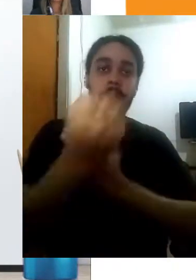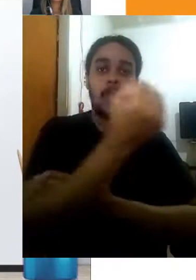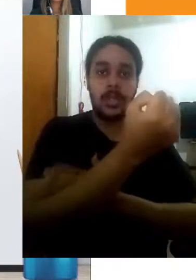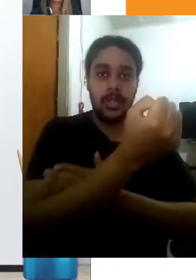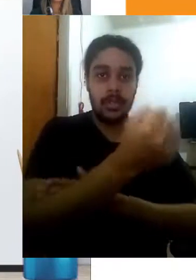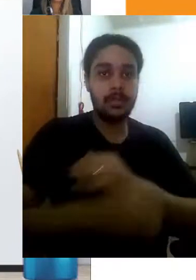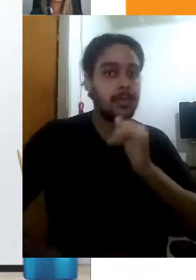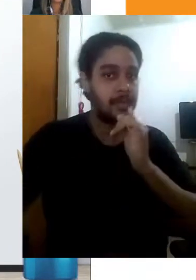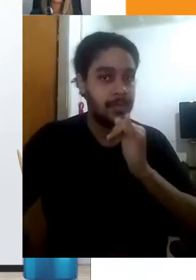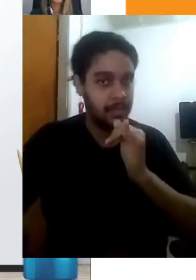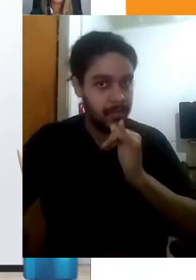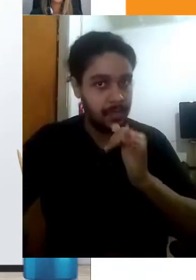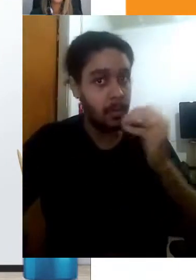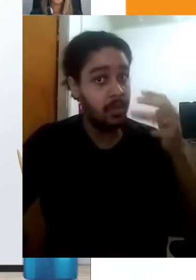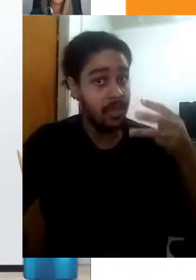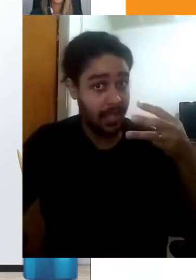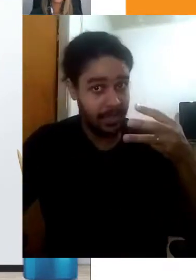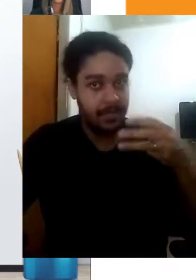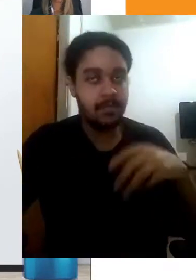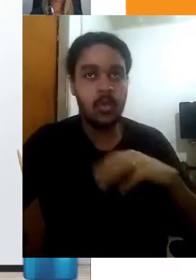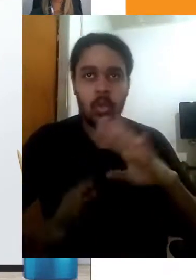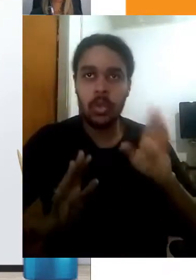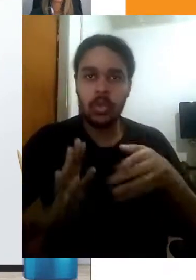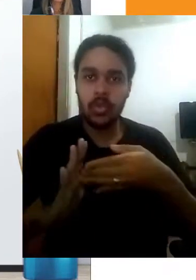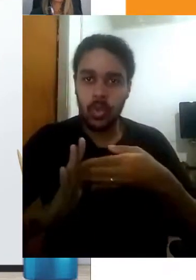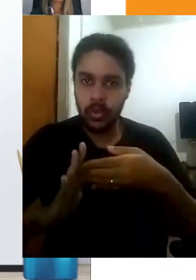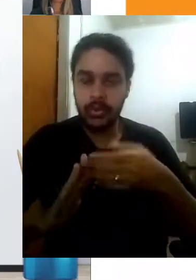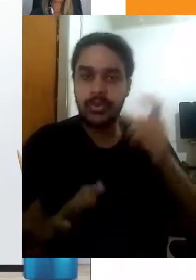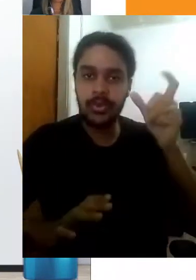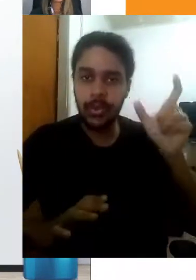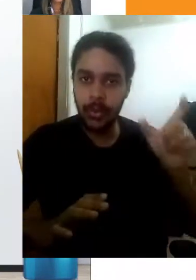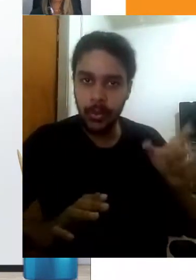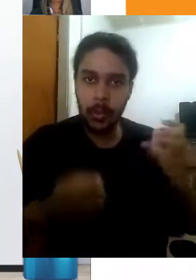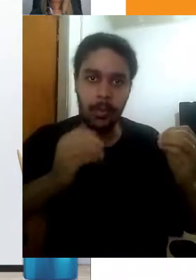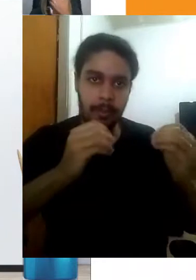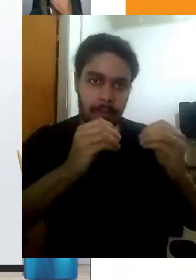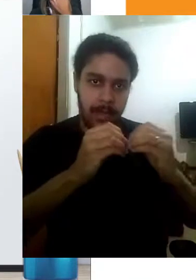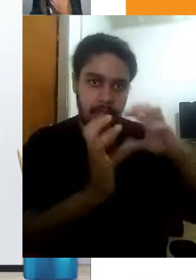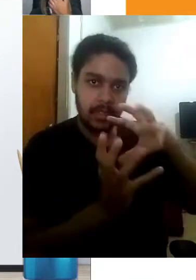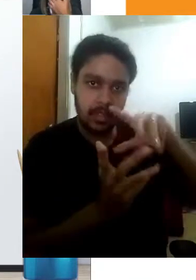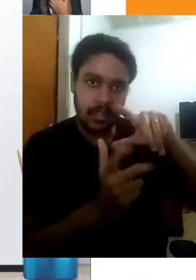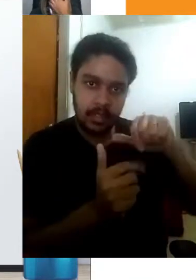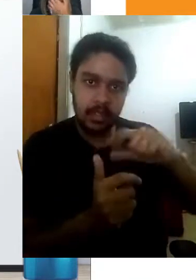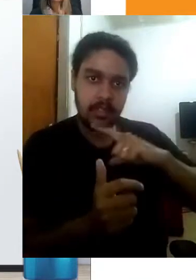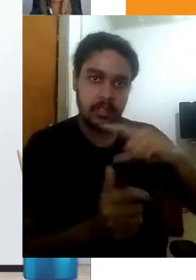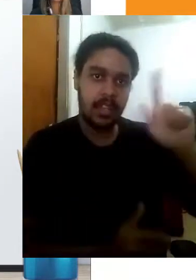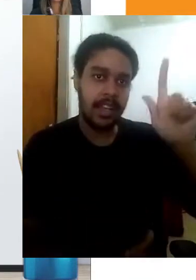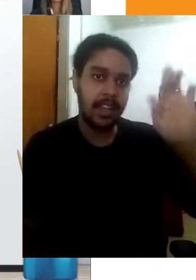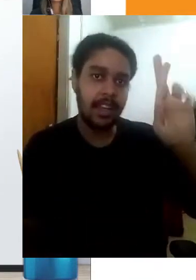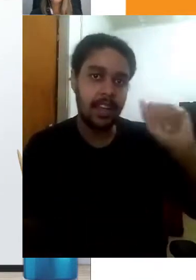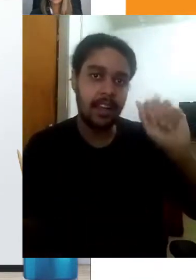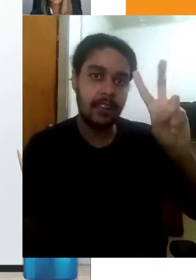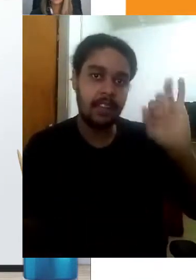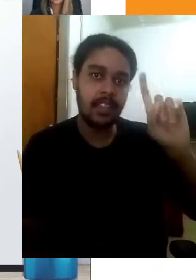Exercício da apostila, exemplo 3. Todos os corpos próximos da superfície da Terra estão